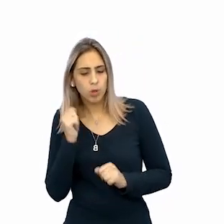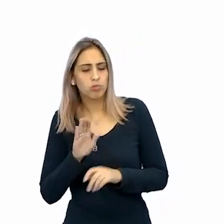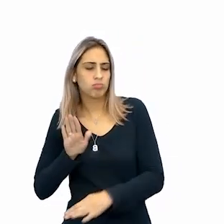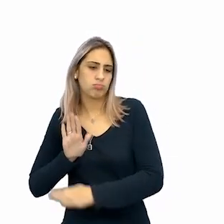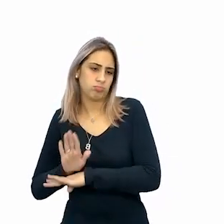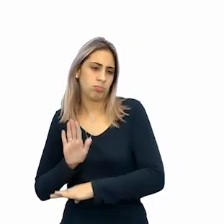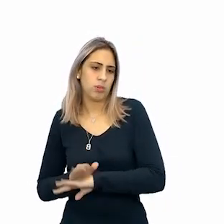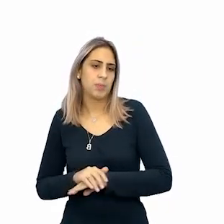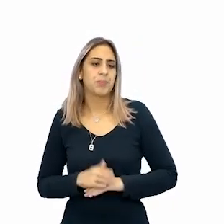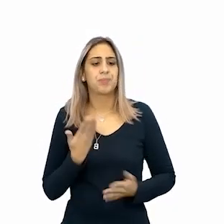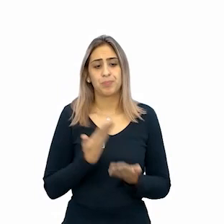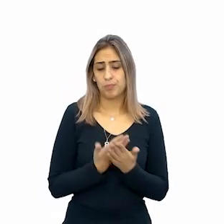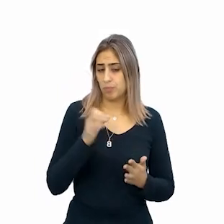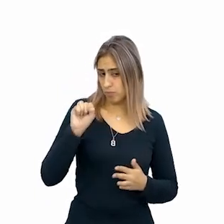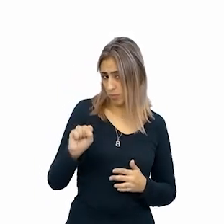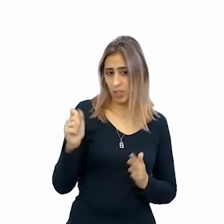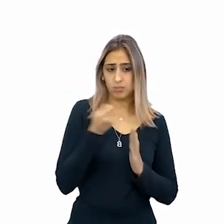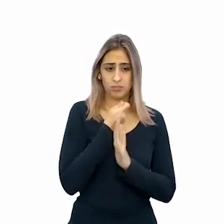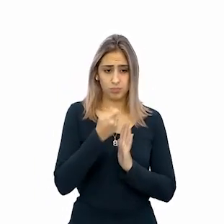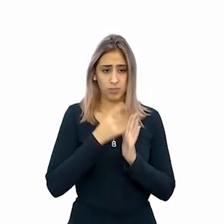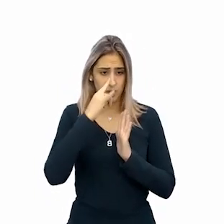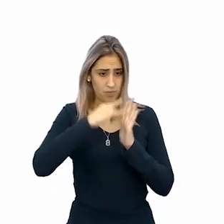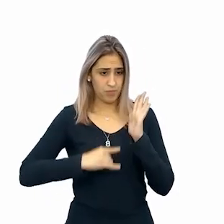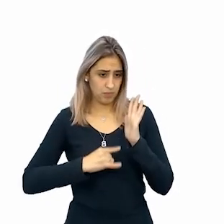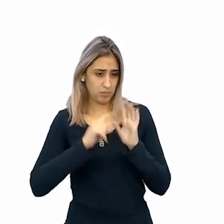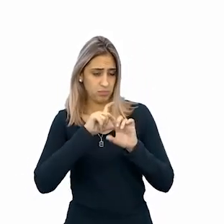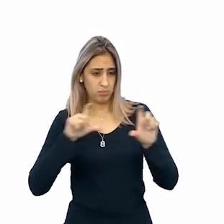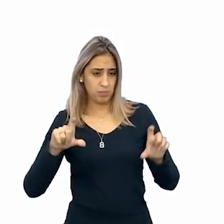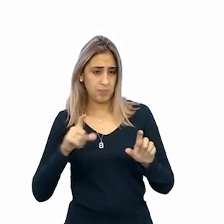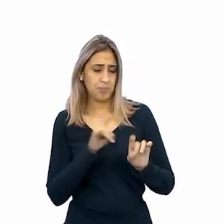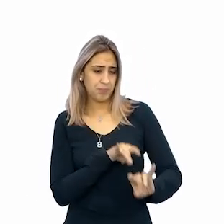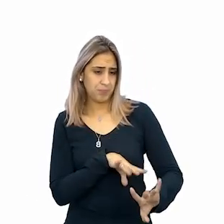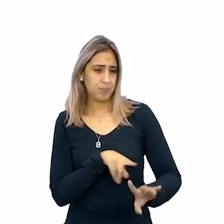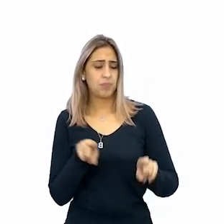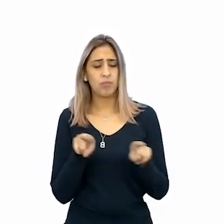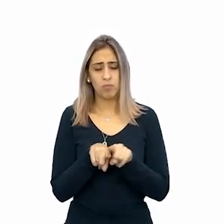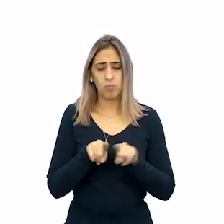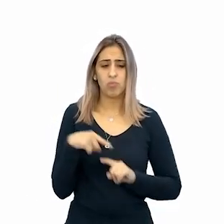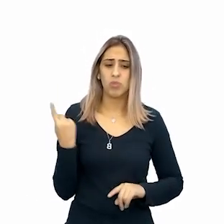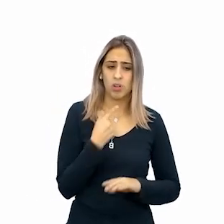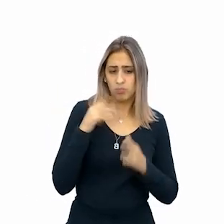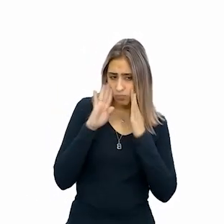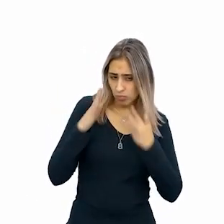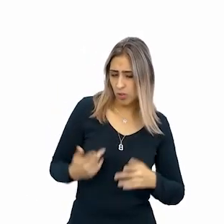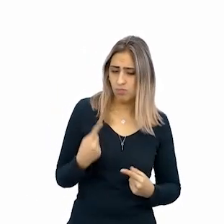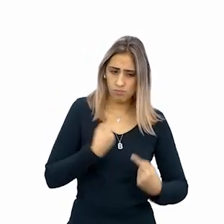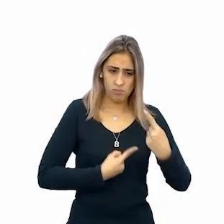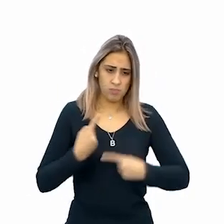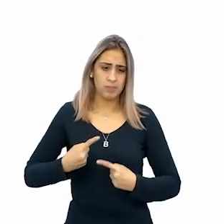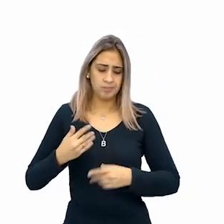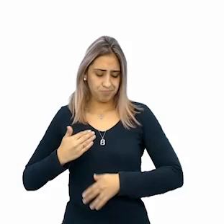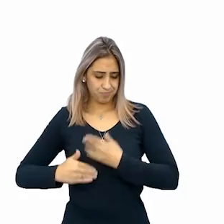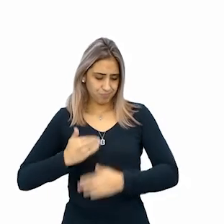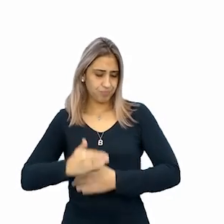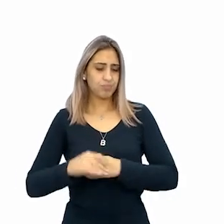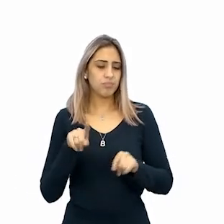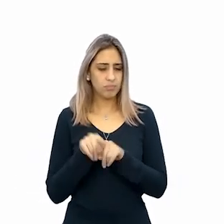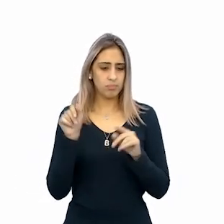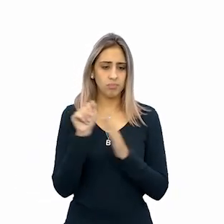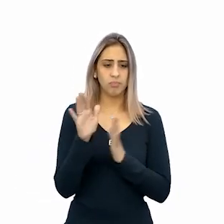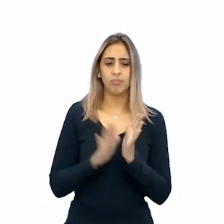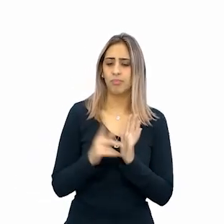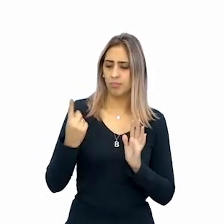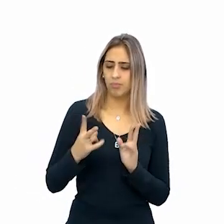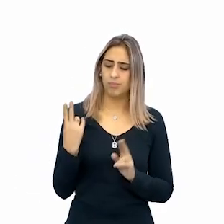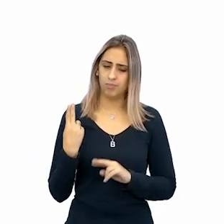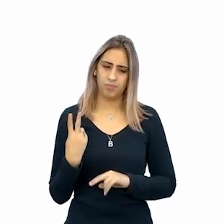ajudar. Na aula 8, escrita de ficha técnica, que também será o nosso foco da discussão mais adiante, na atividade 1,